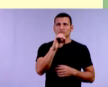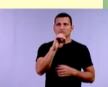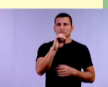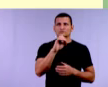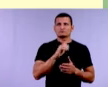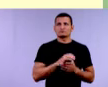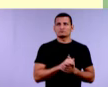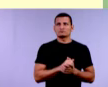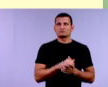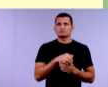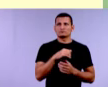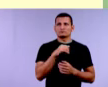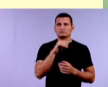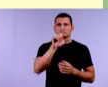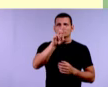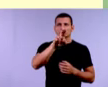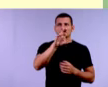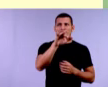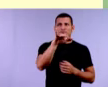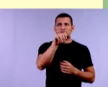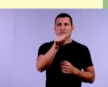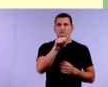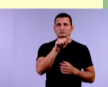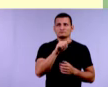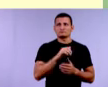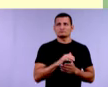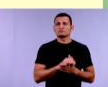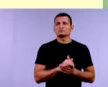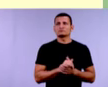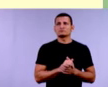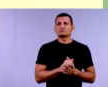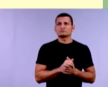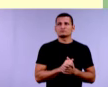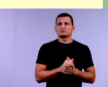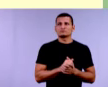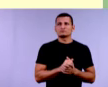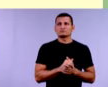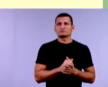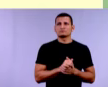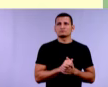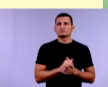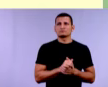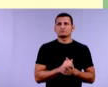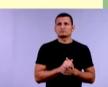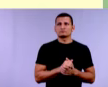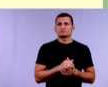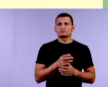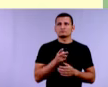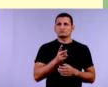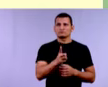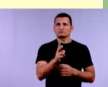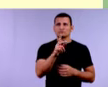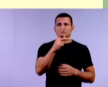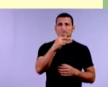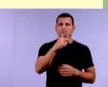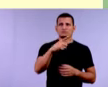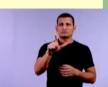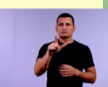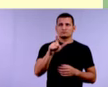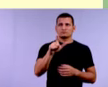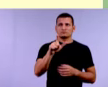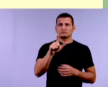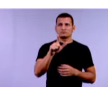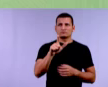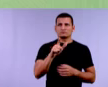olhos vistos, é uma expressão. A situação daquele setor vem melhorando a olhos vistos. Sempre será no plural porque é uma